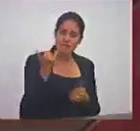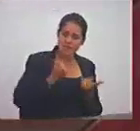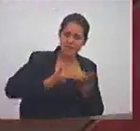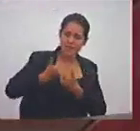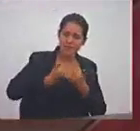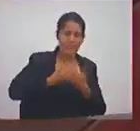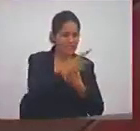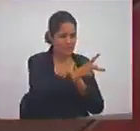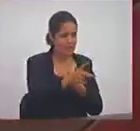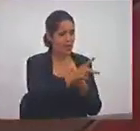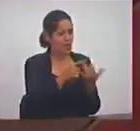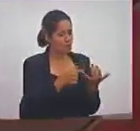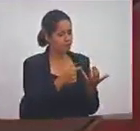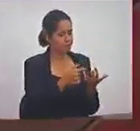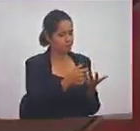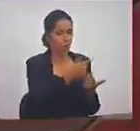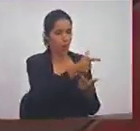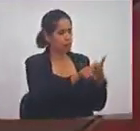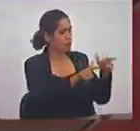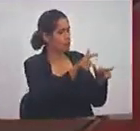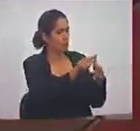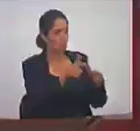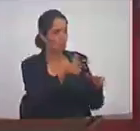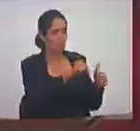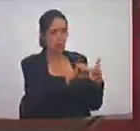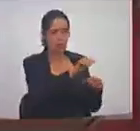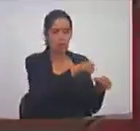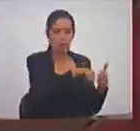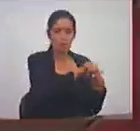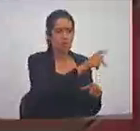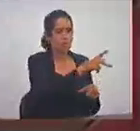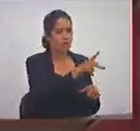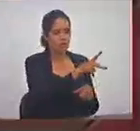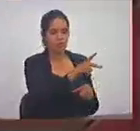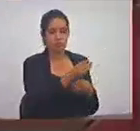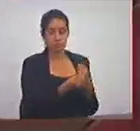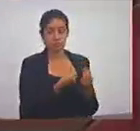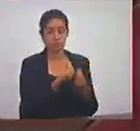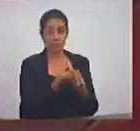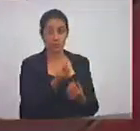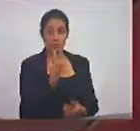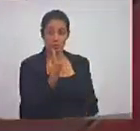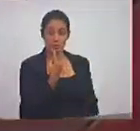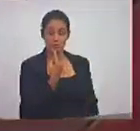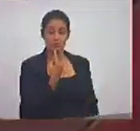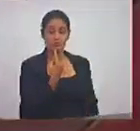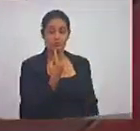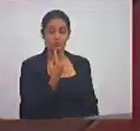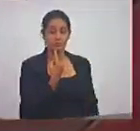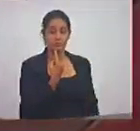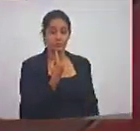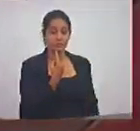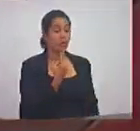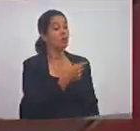é um professor. Não tem conteúdo pedagógico. A criança não está aprendendo. E é o futuro da nossa cidade.